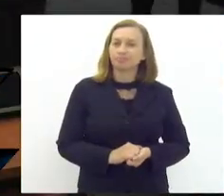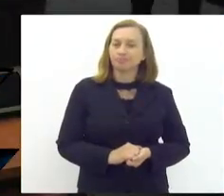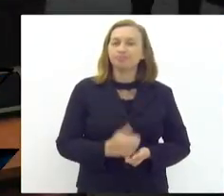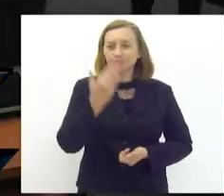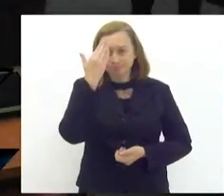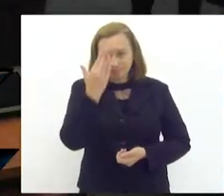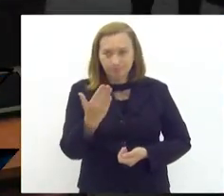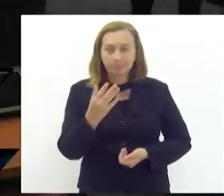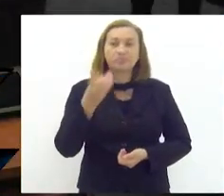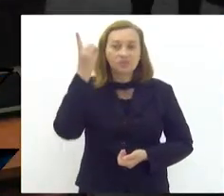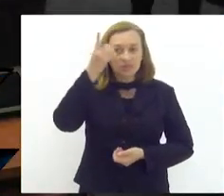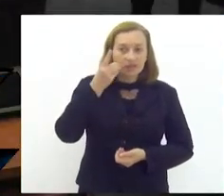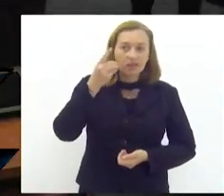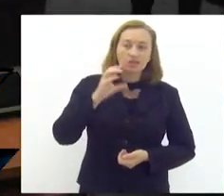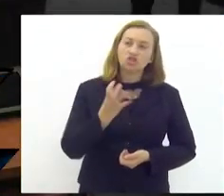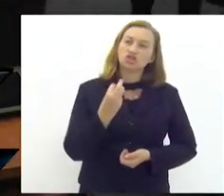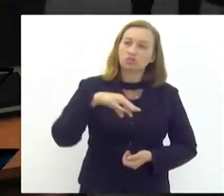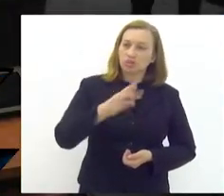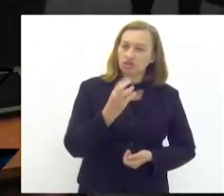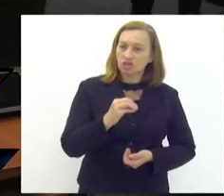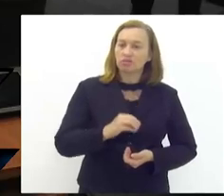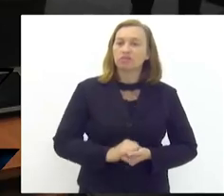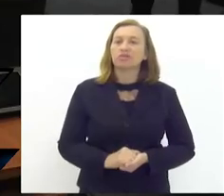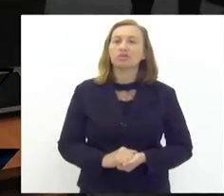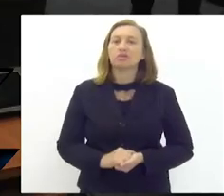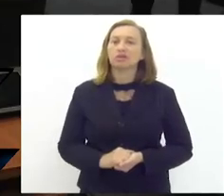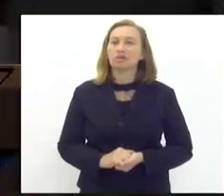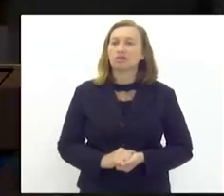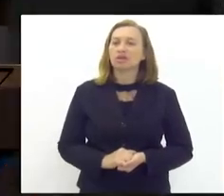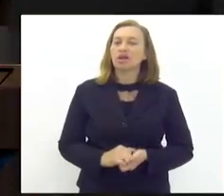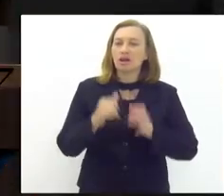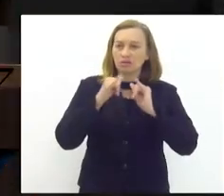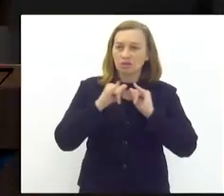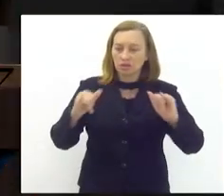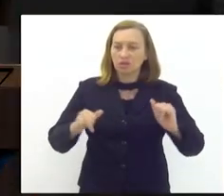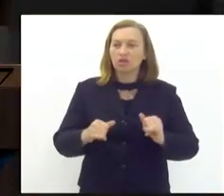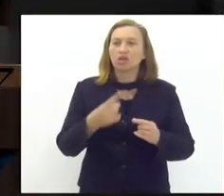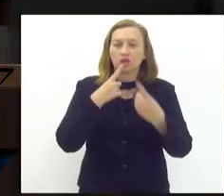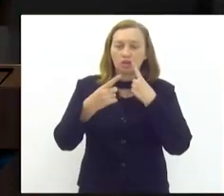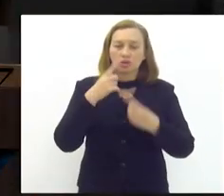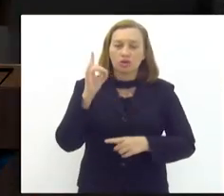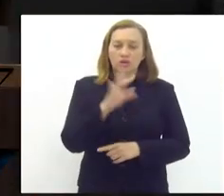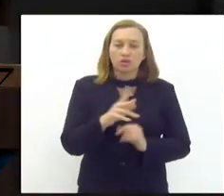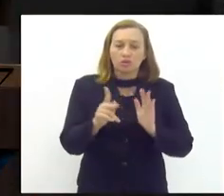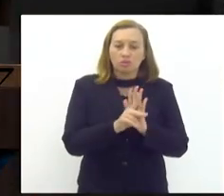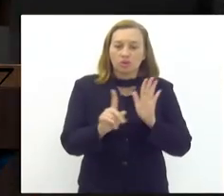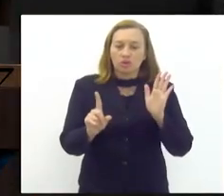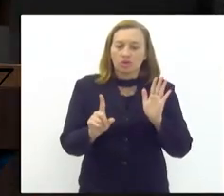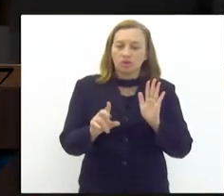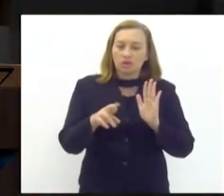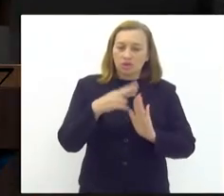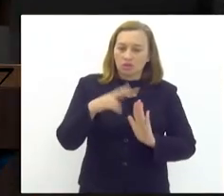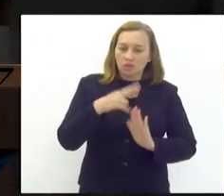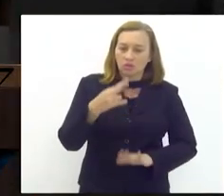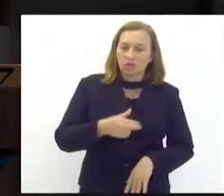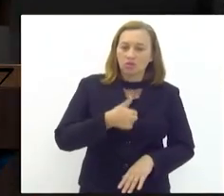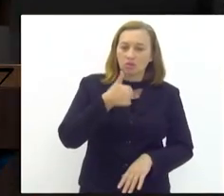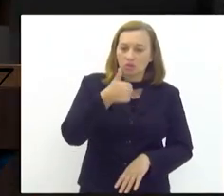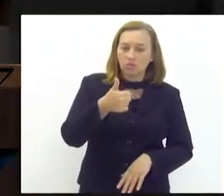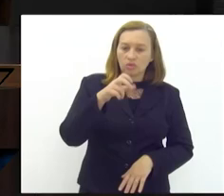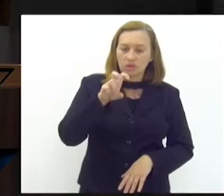Muito obrigado Deputado Chico Machado anuncie em discussão única projeto de resolução número